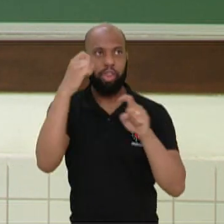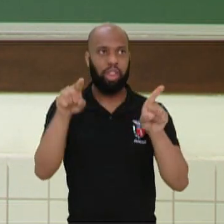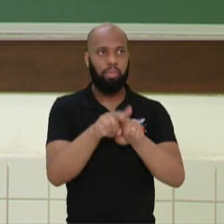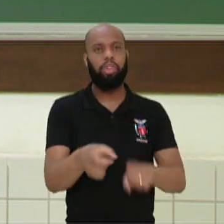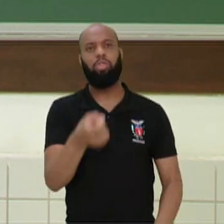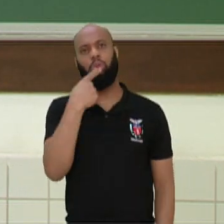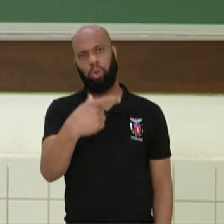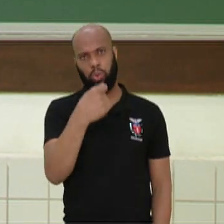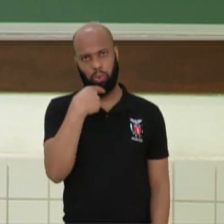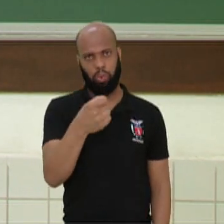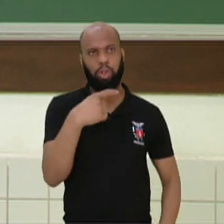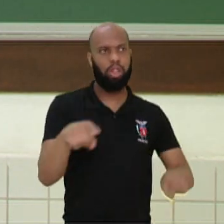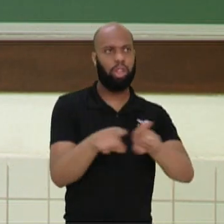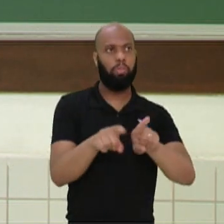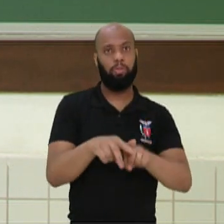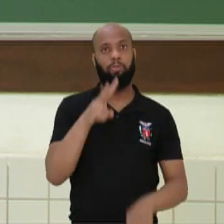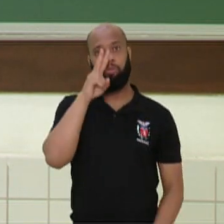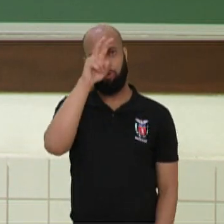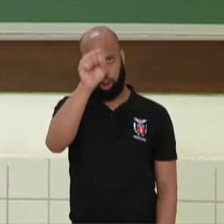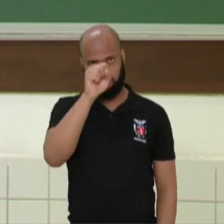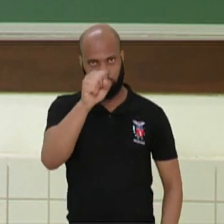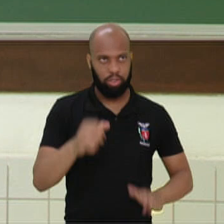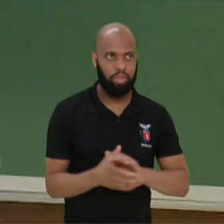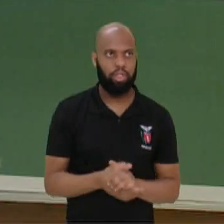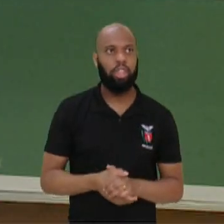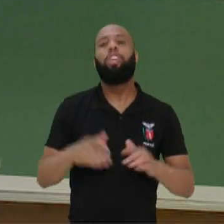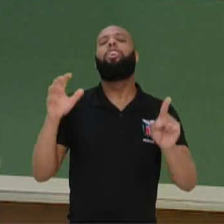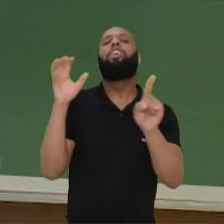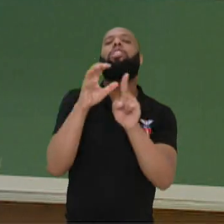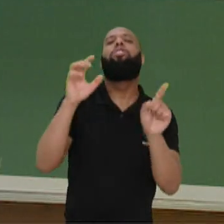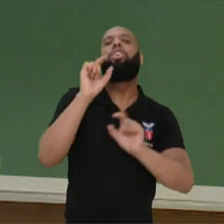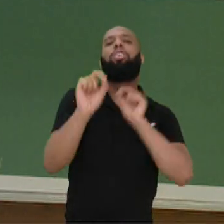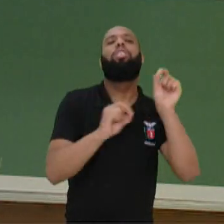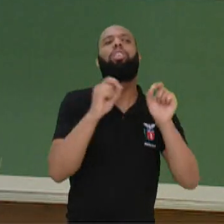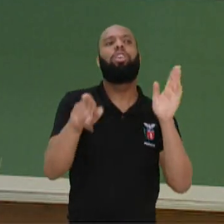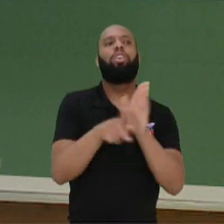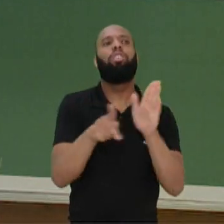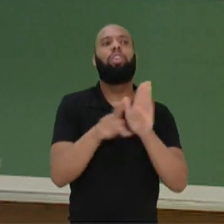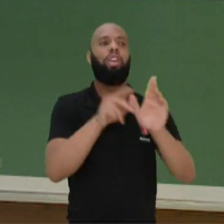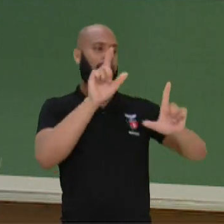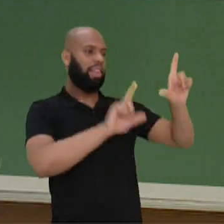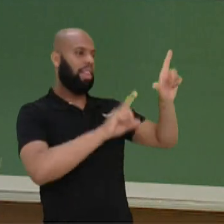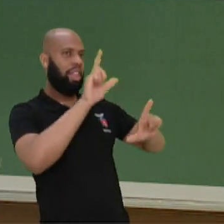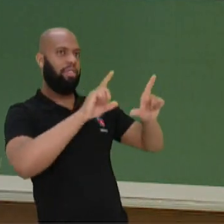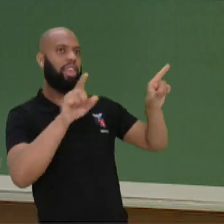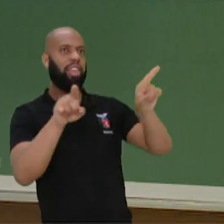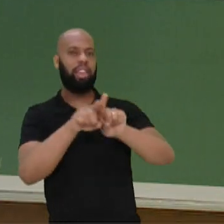uso de suplementos, ela é muito forte. E ela é influenciada pela mídia e também pela